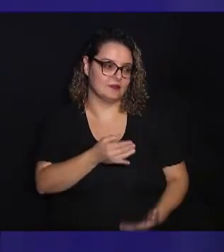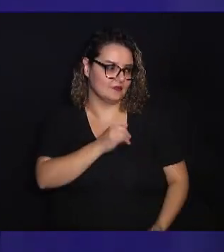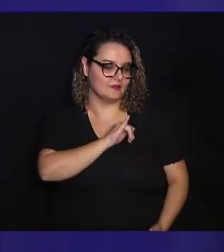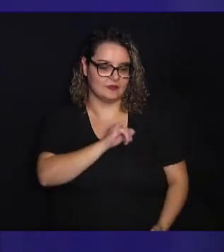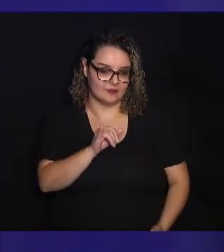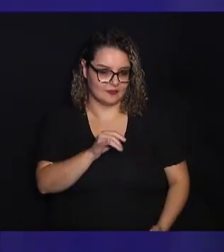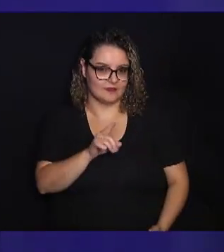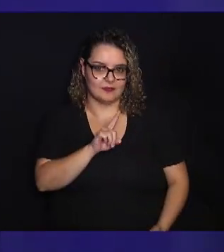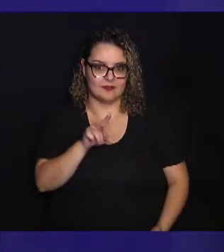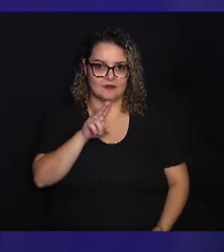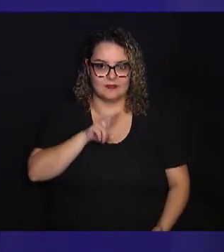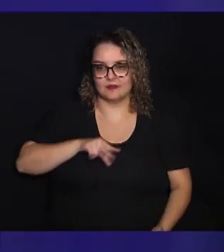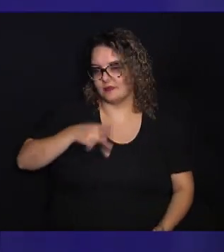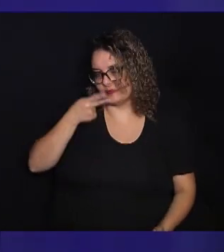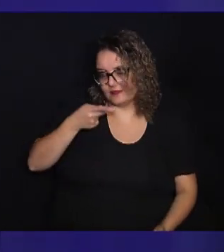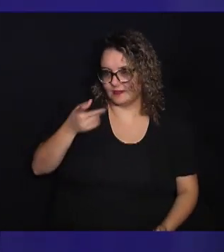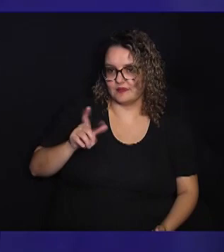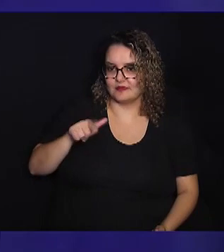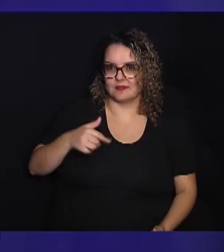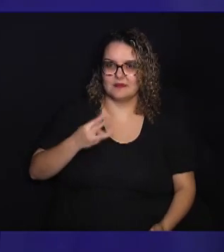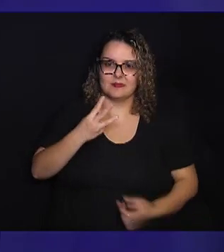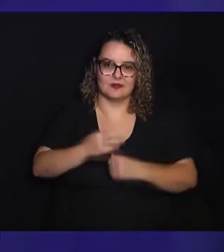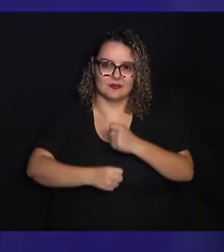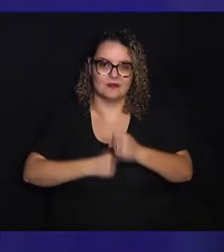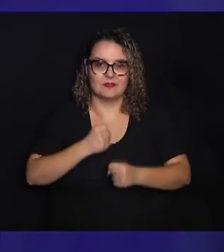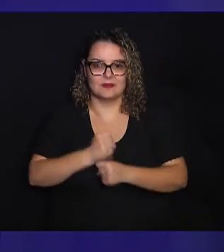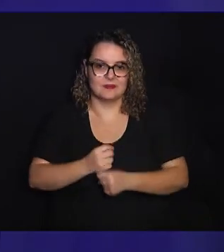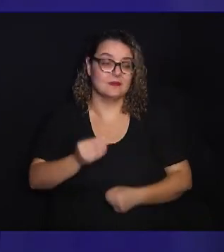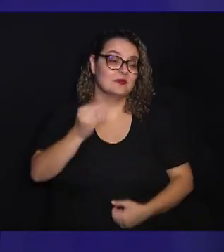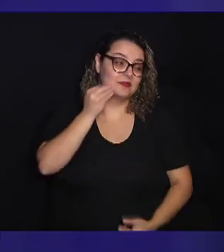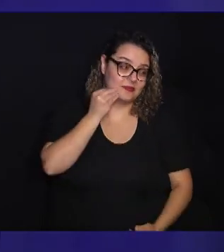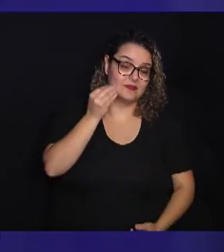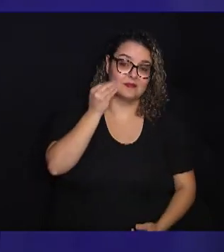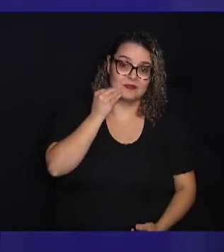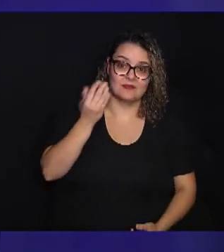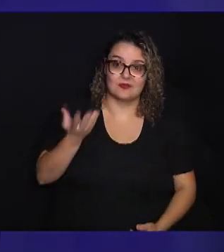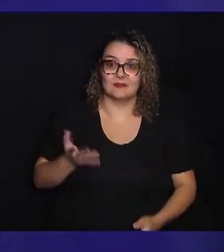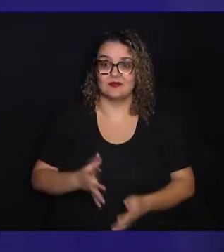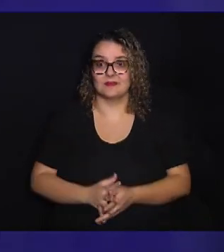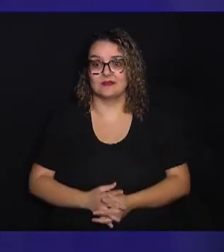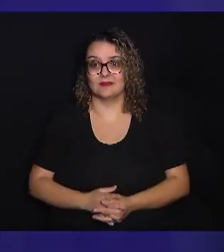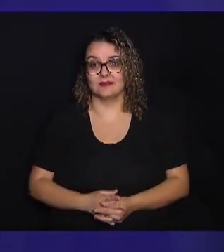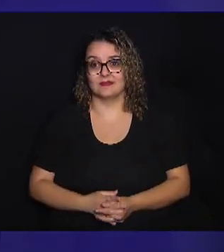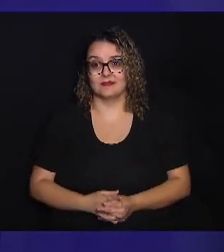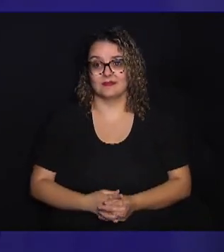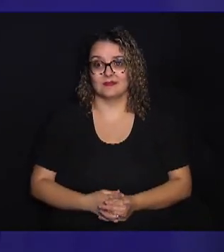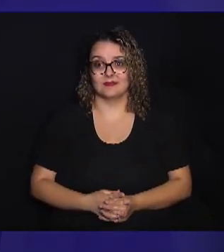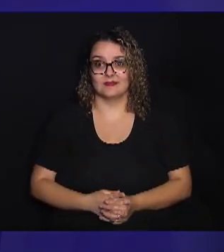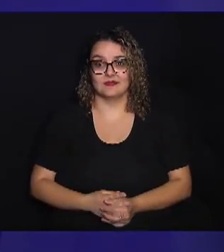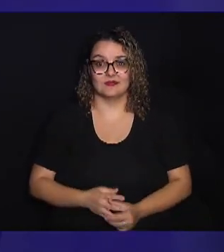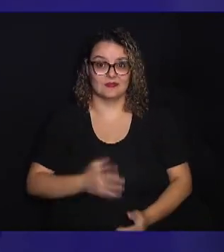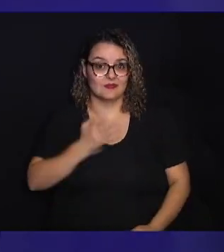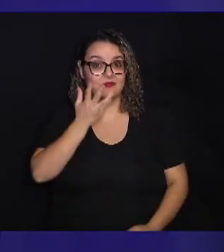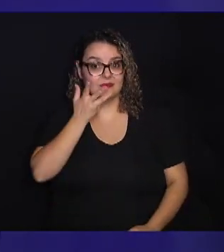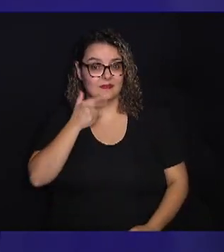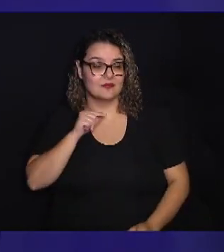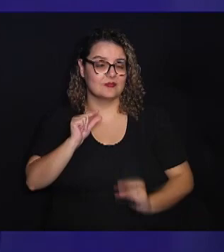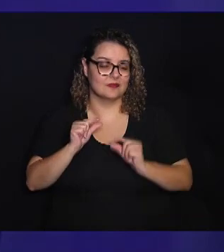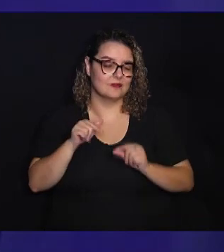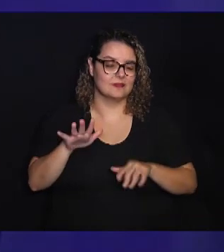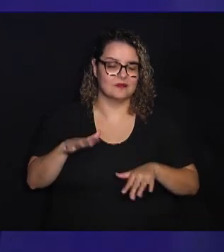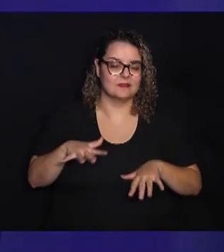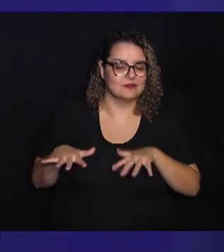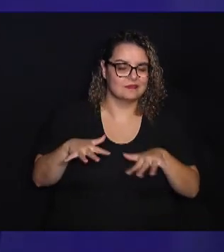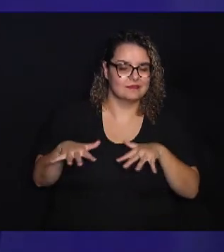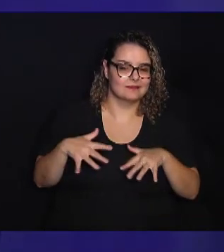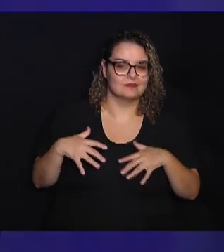lá, depois de uns 3 anos, e eu tentando, tentando, e assim, era uma criança um pouco mais agitada, tal,